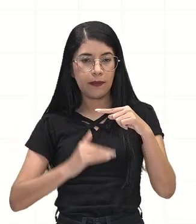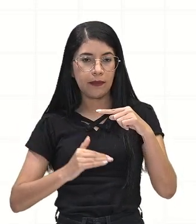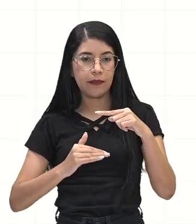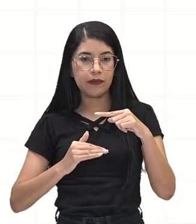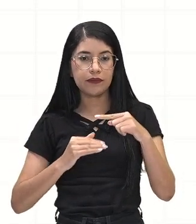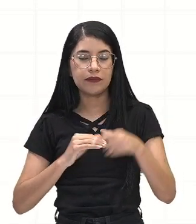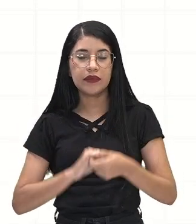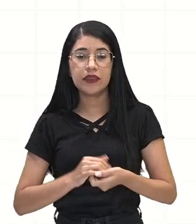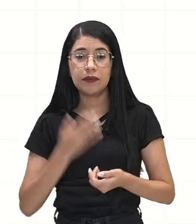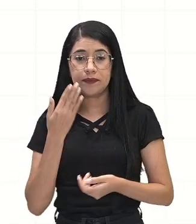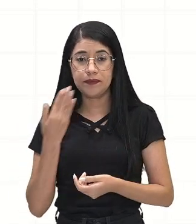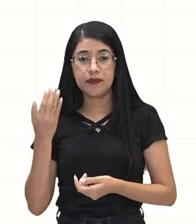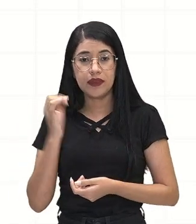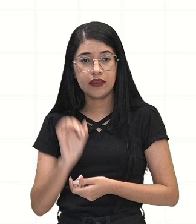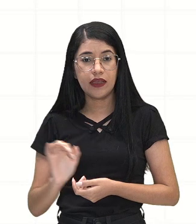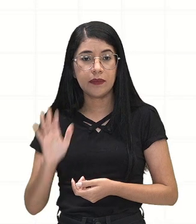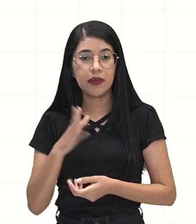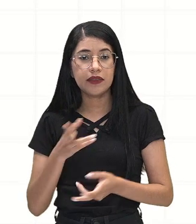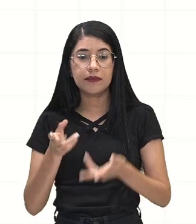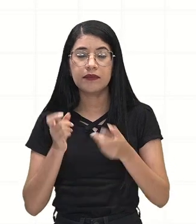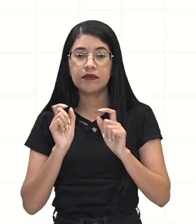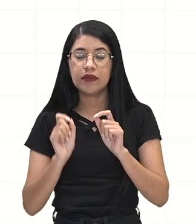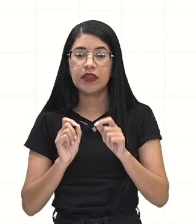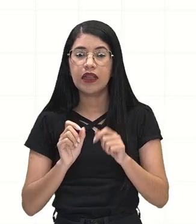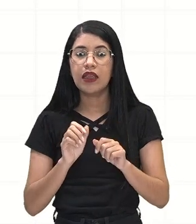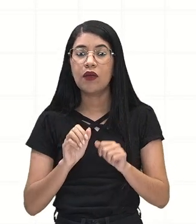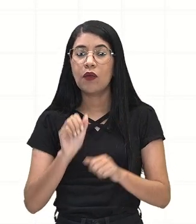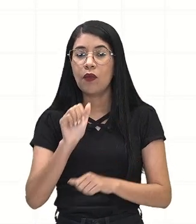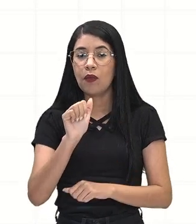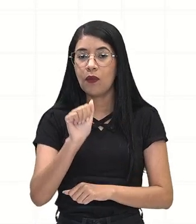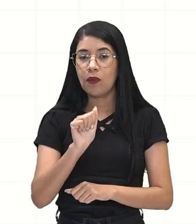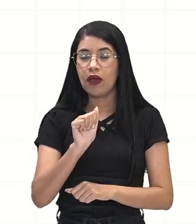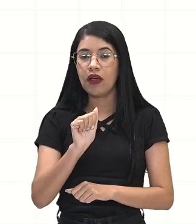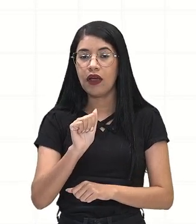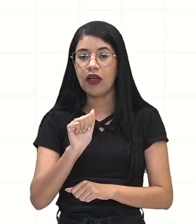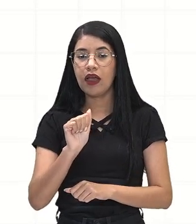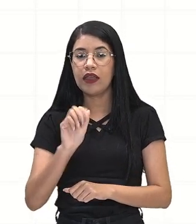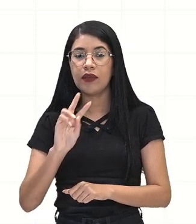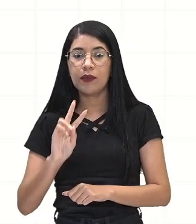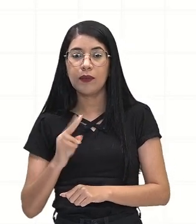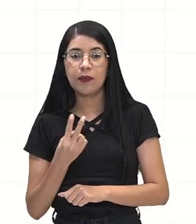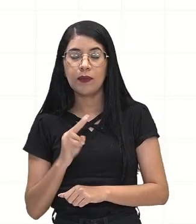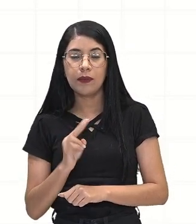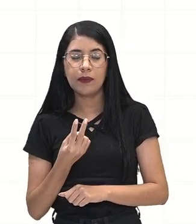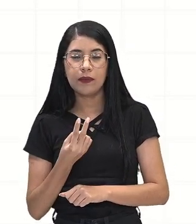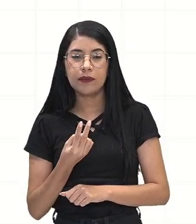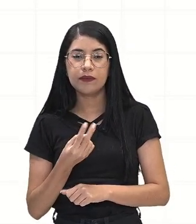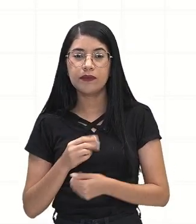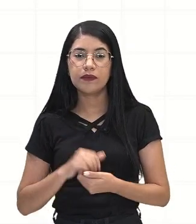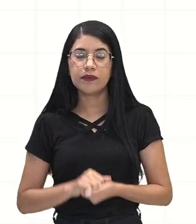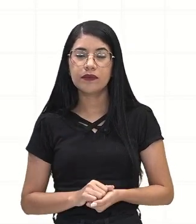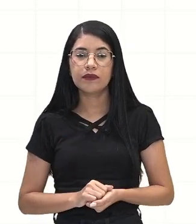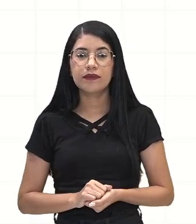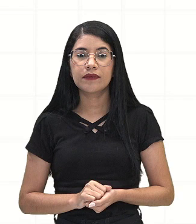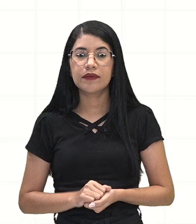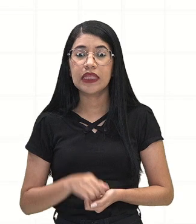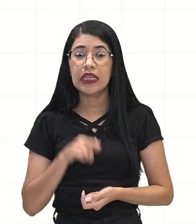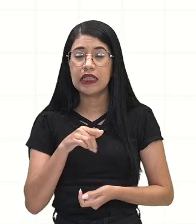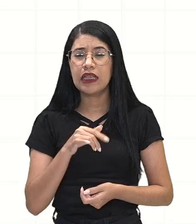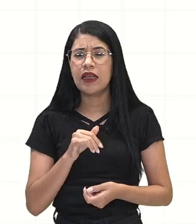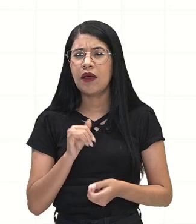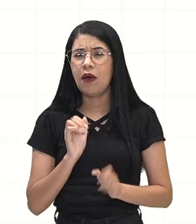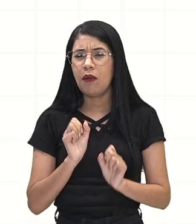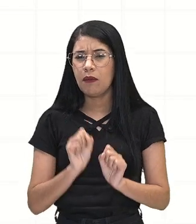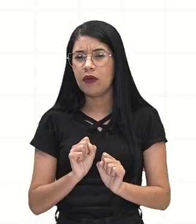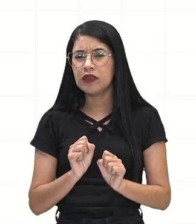aqui, né, eu tenho o ângulo A e o ângulo H, certo? Nesse caso, eu posso afirmar que